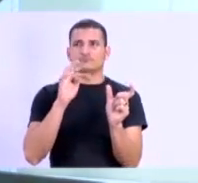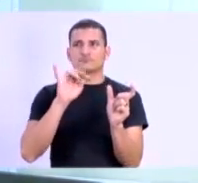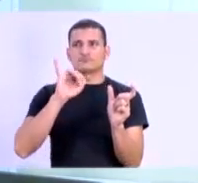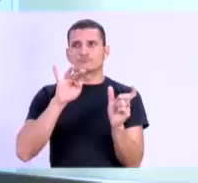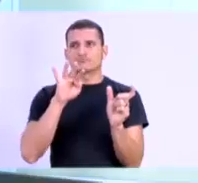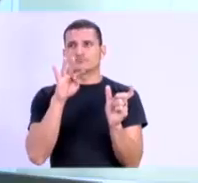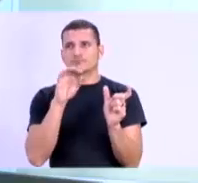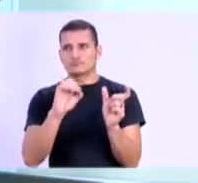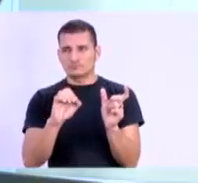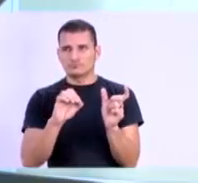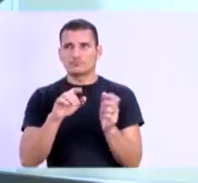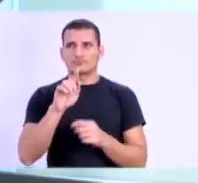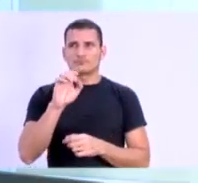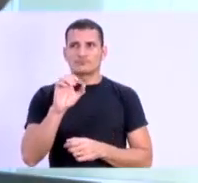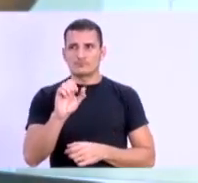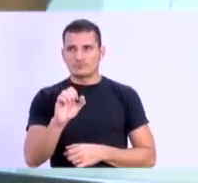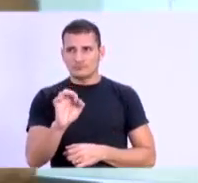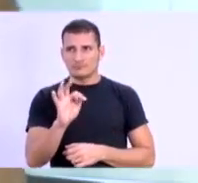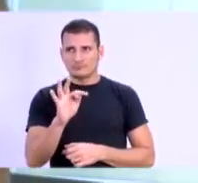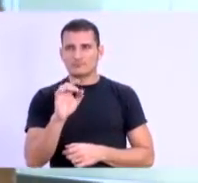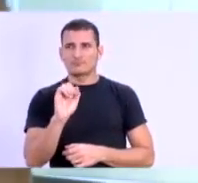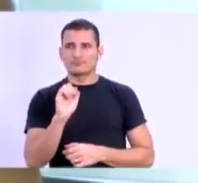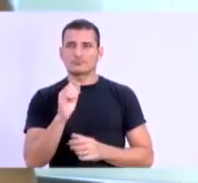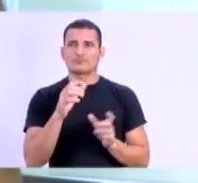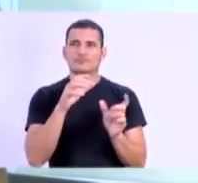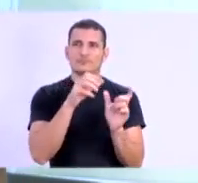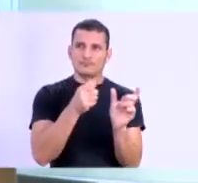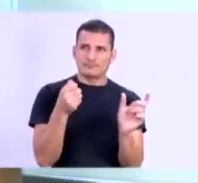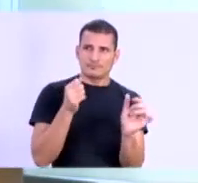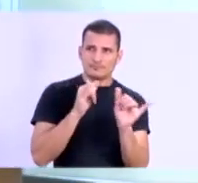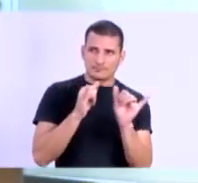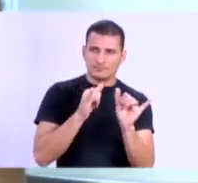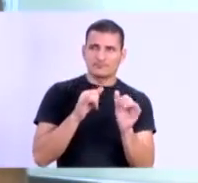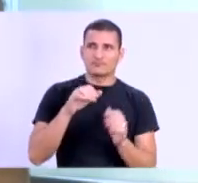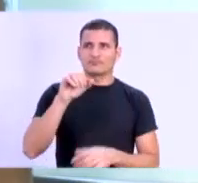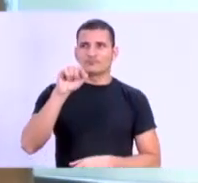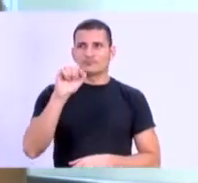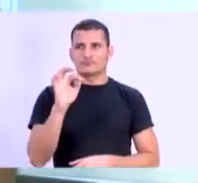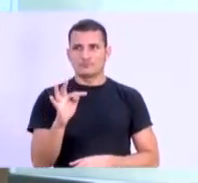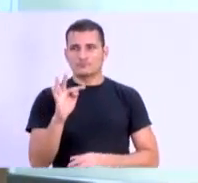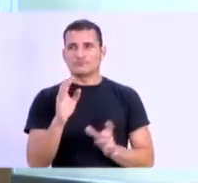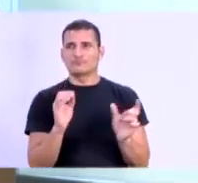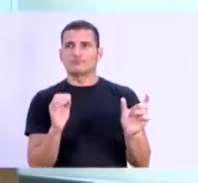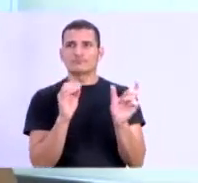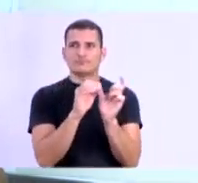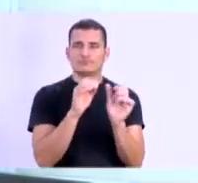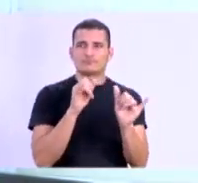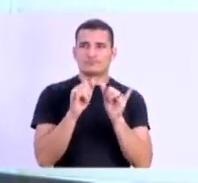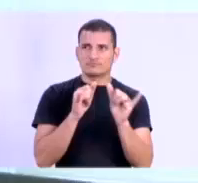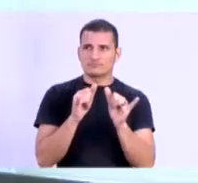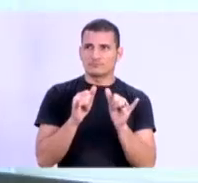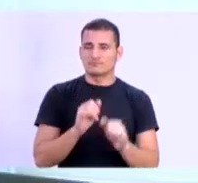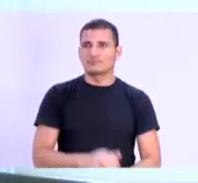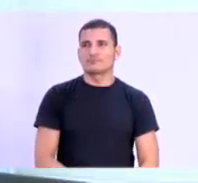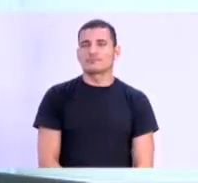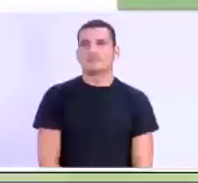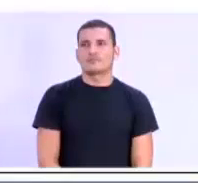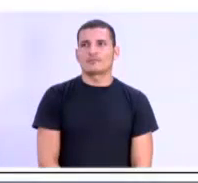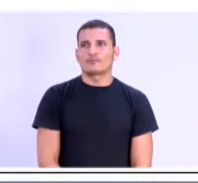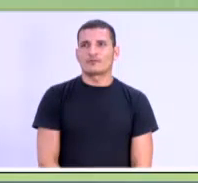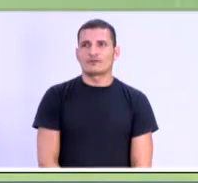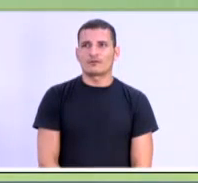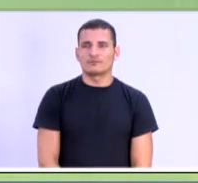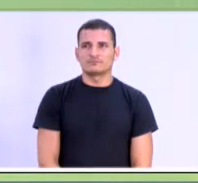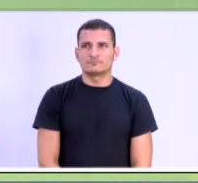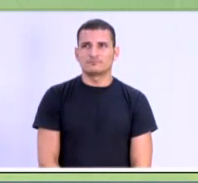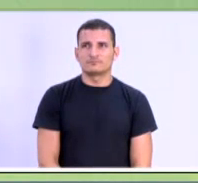eu consigo pegar informações de leitura, e o set, eu consigo atribuir informações naquele nosso atributo.